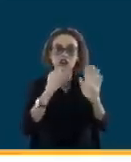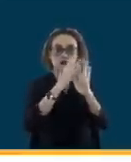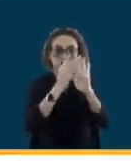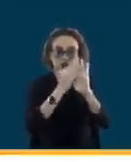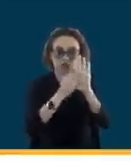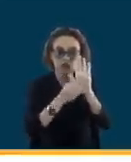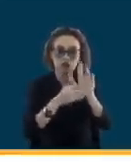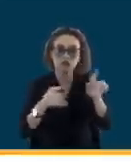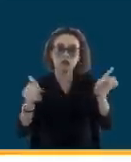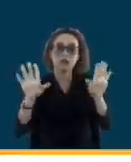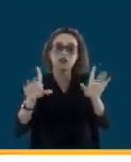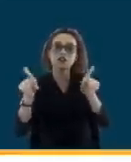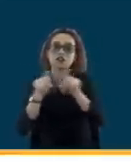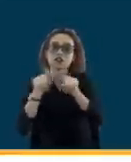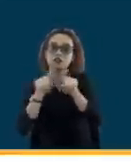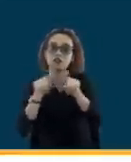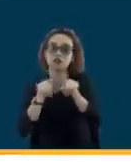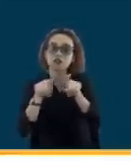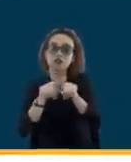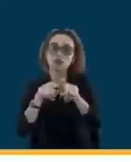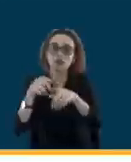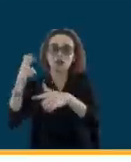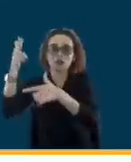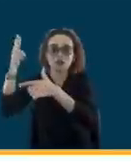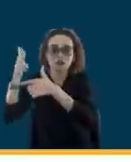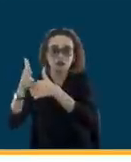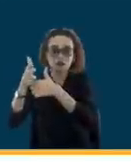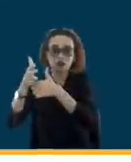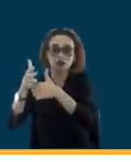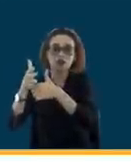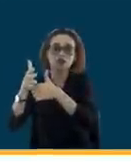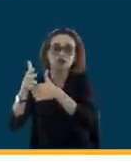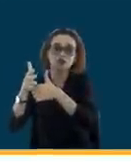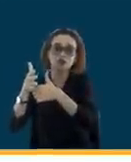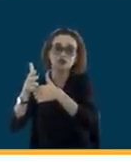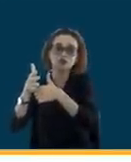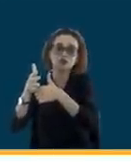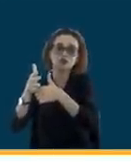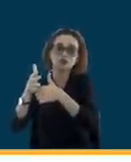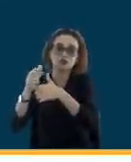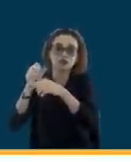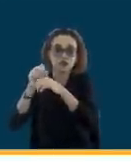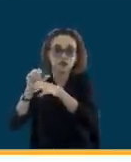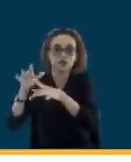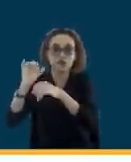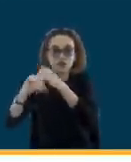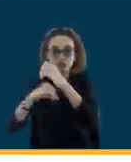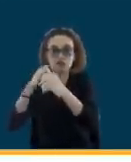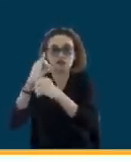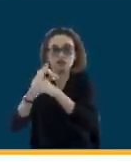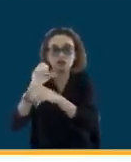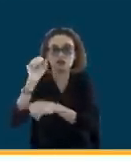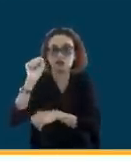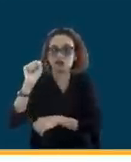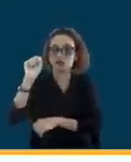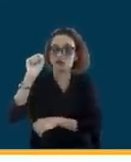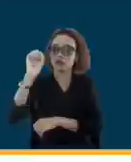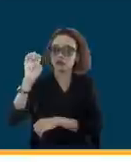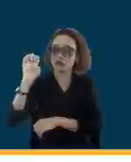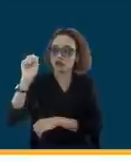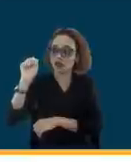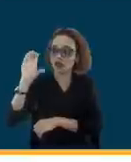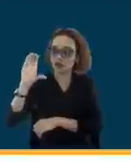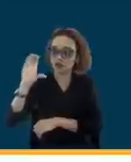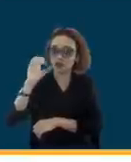também um compilado em vídeo que estará disponibilizado também através da internet, das redes do SESC, do SENAC e do canal